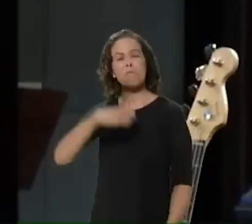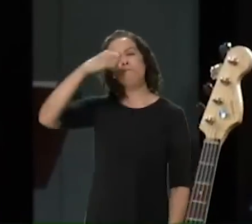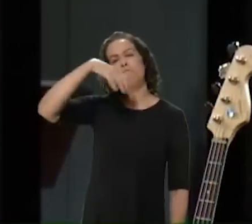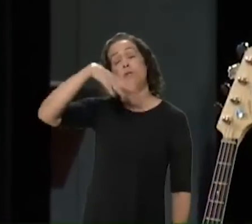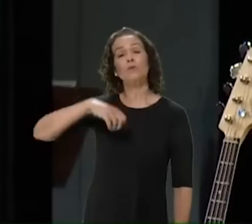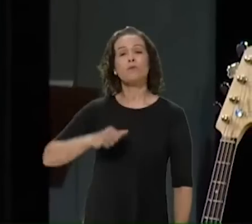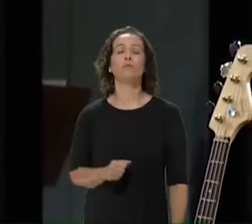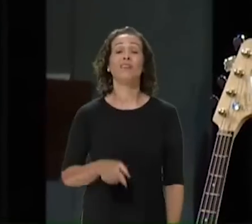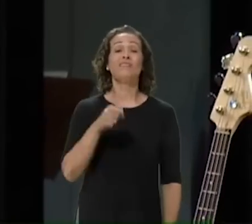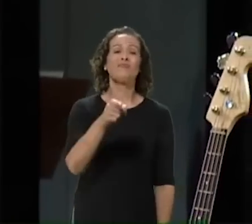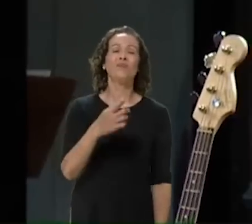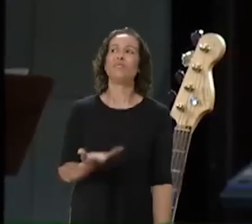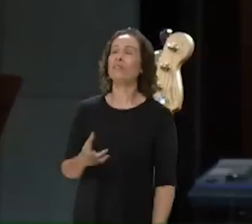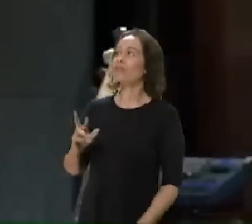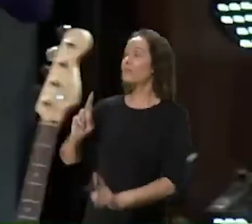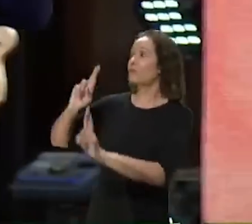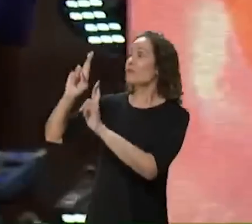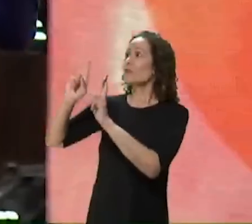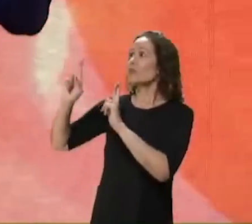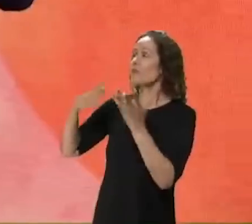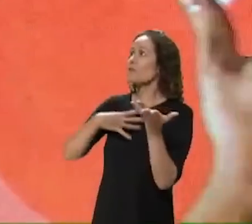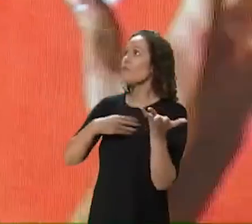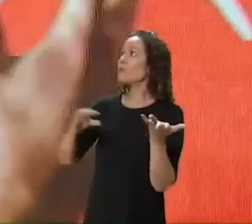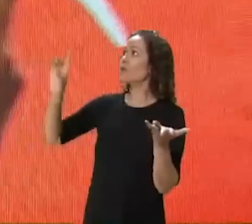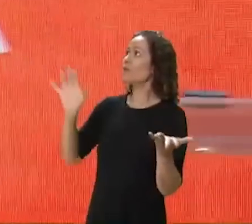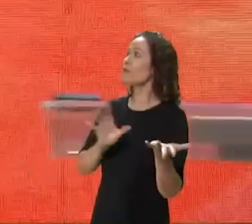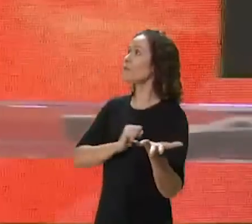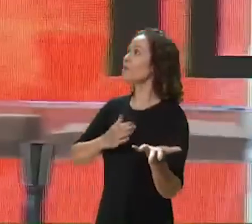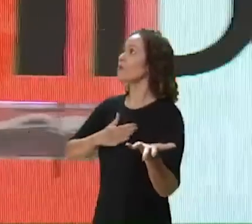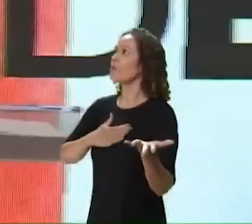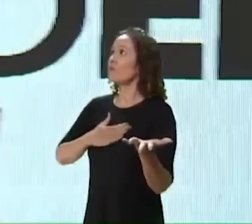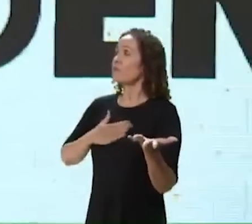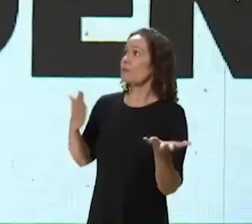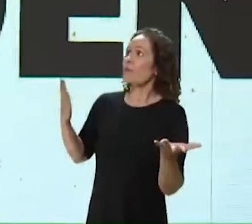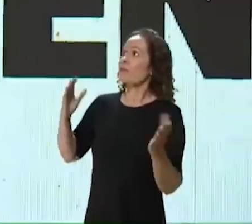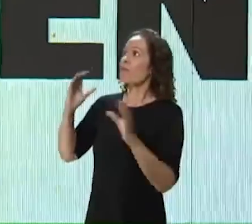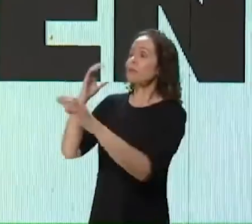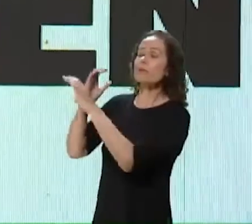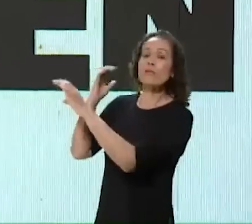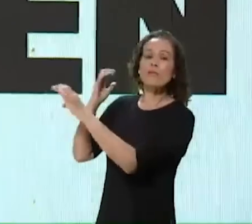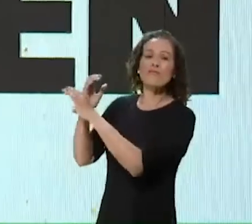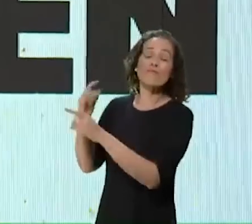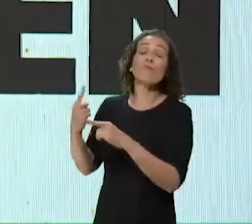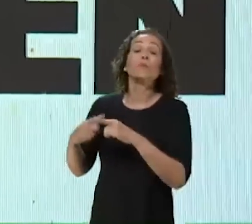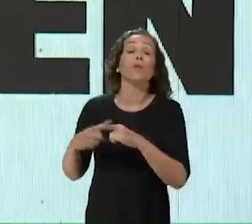Aí você tem dificuldade de se entender como filho amado por causa do seu relacionamento ruim com seu pai.